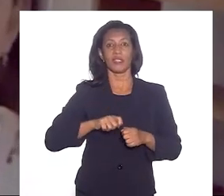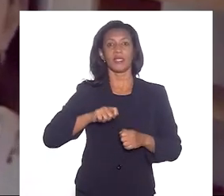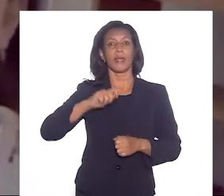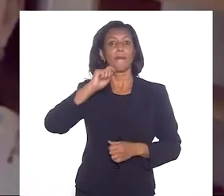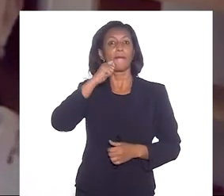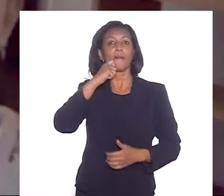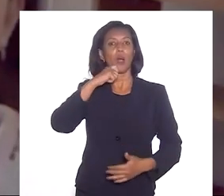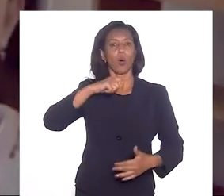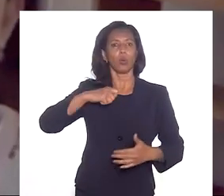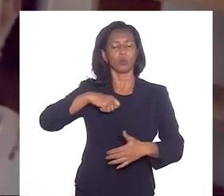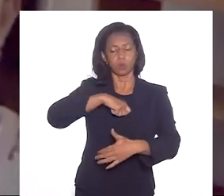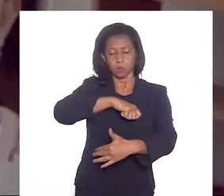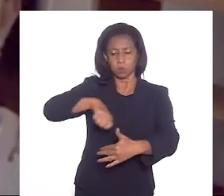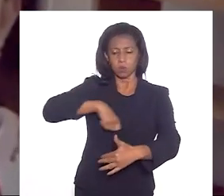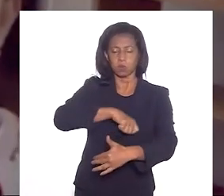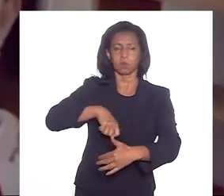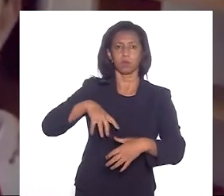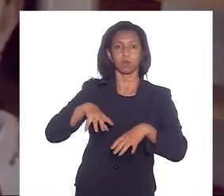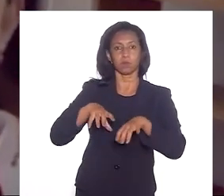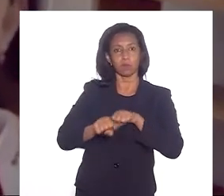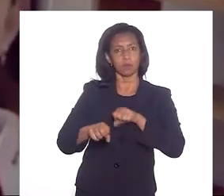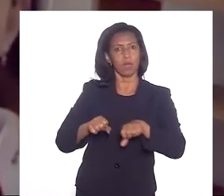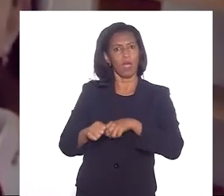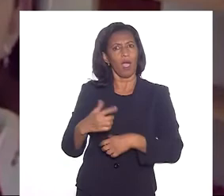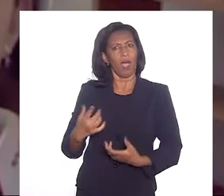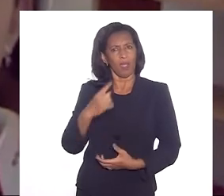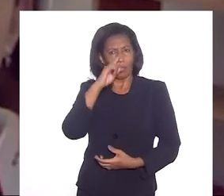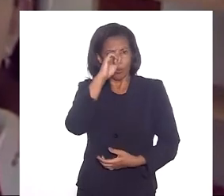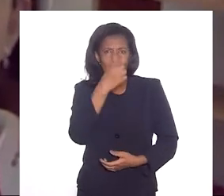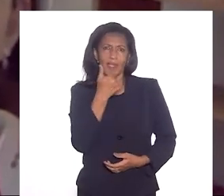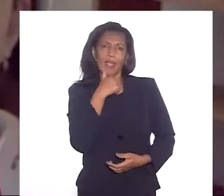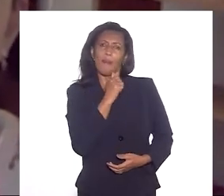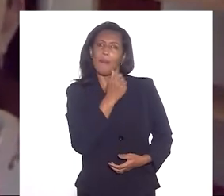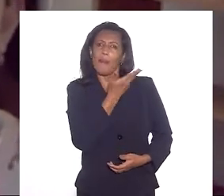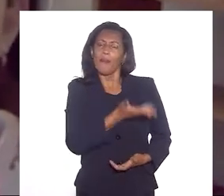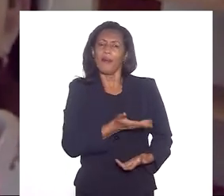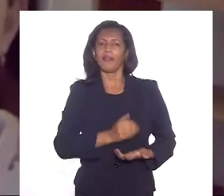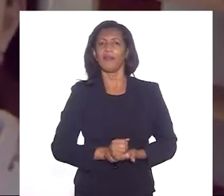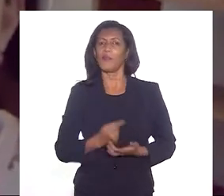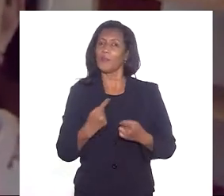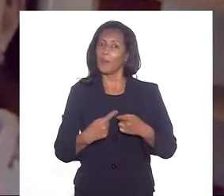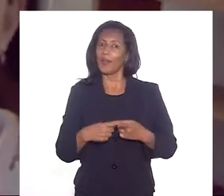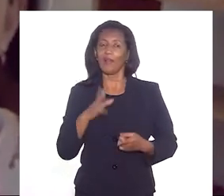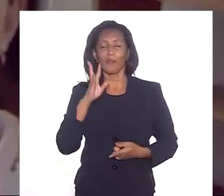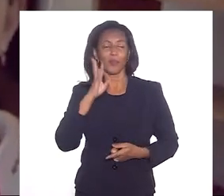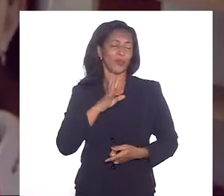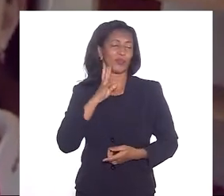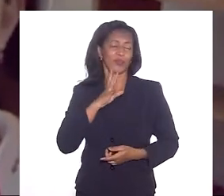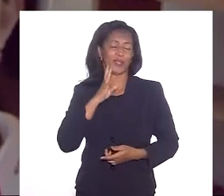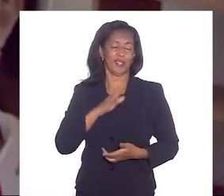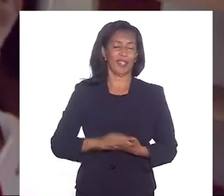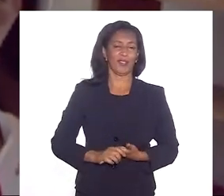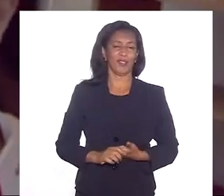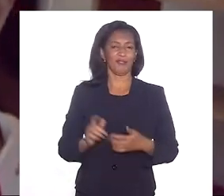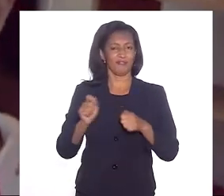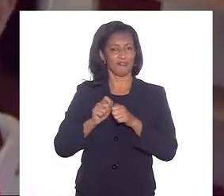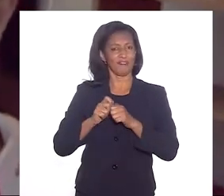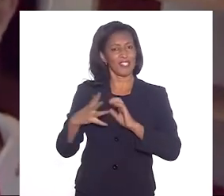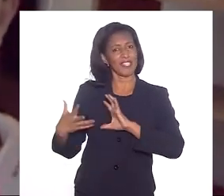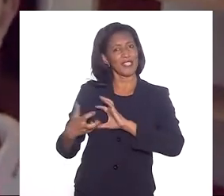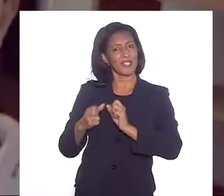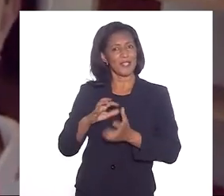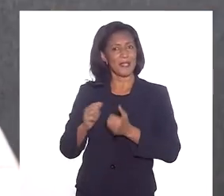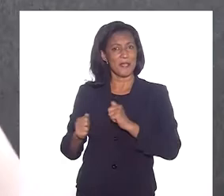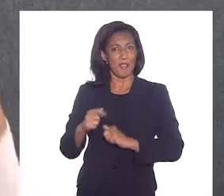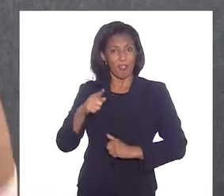gente fazer pão. Aí eu dei essa ideia para minha mãe, porque eu achei que seria muito legal se a gente começasse a